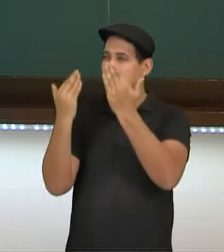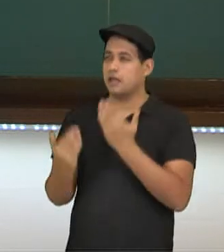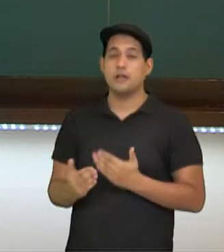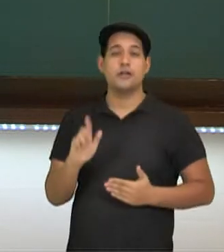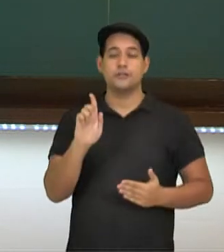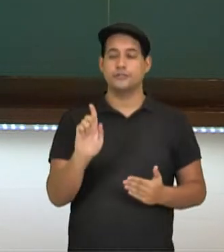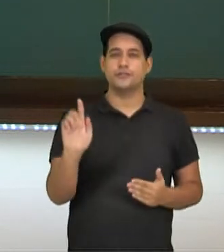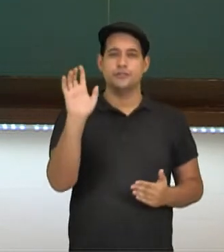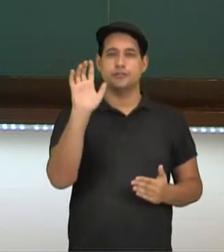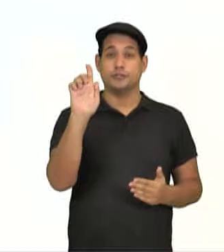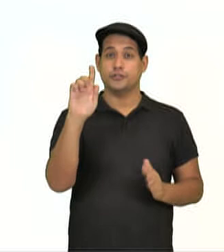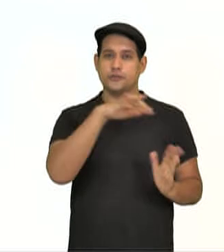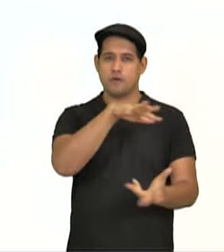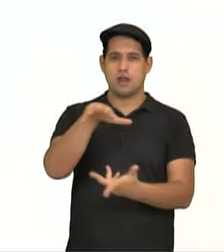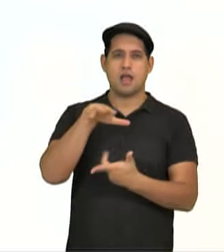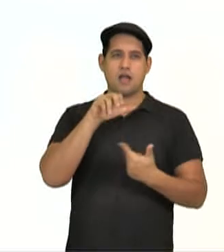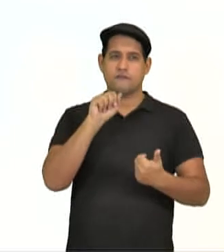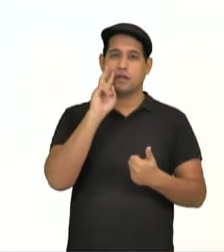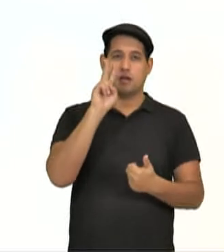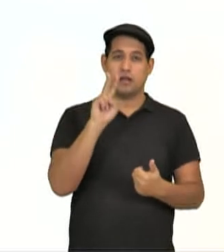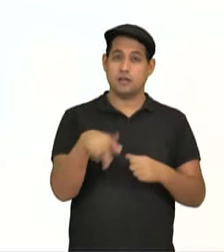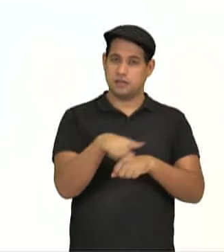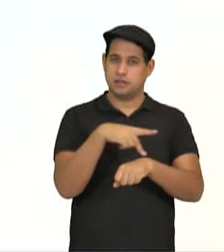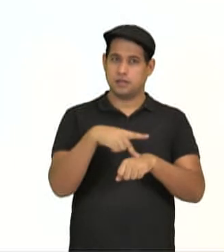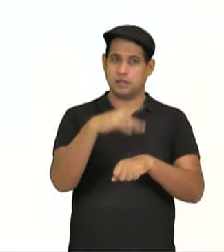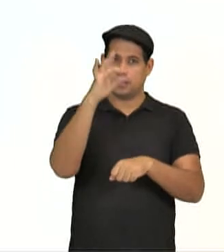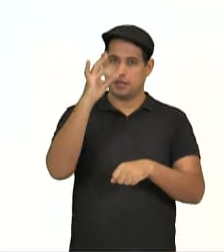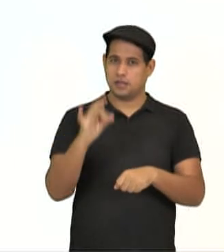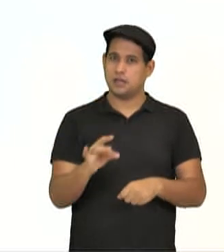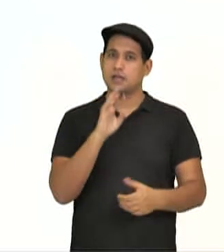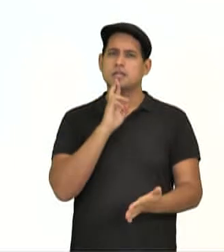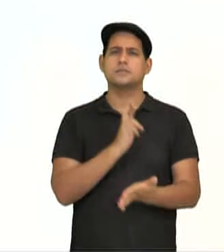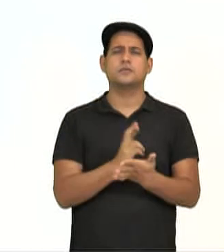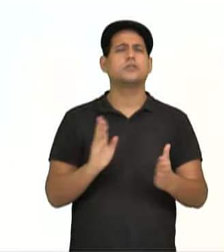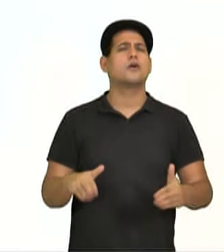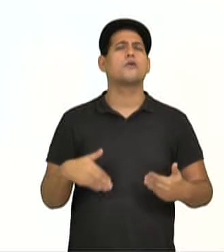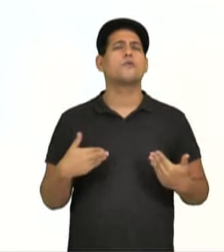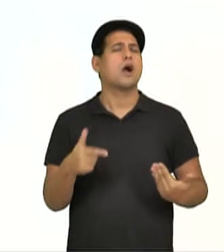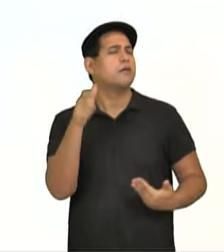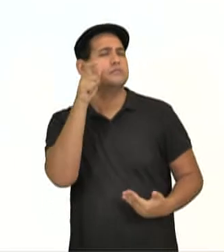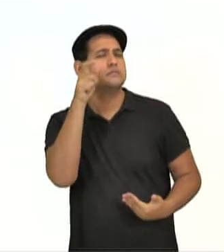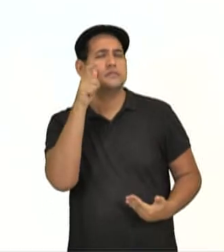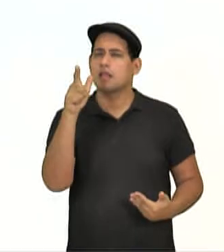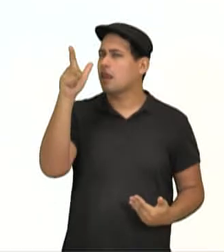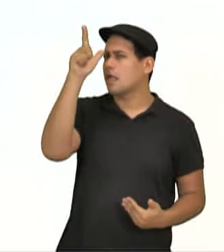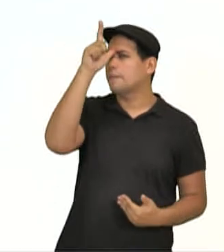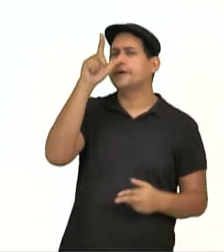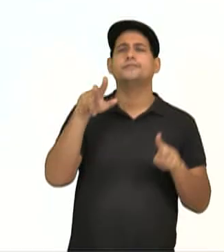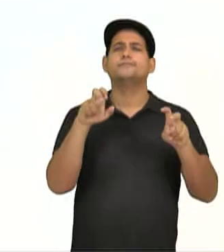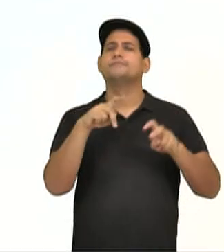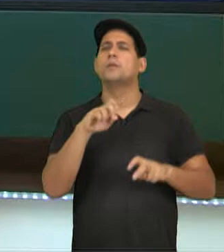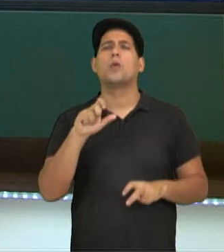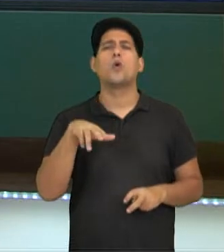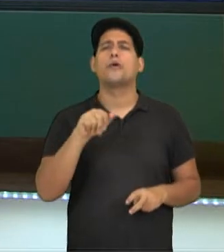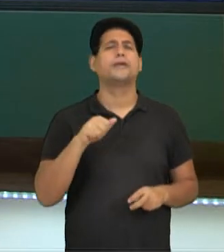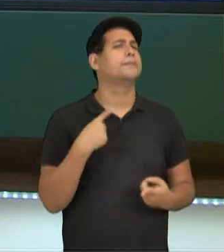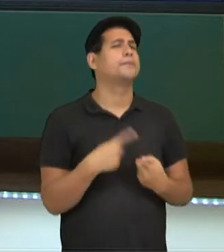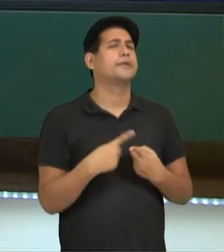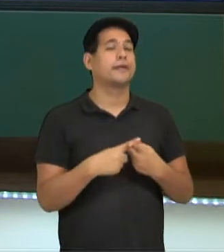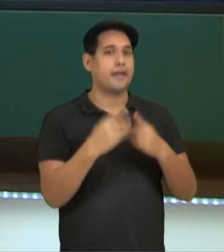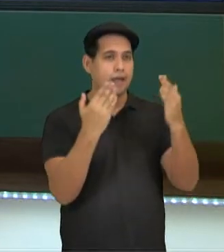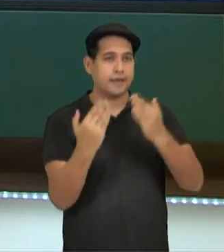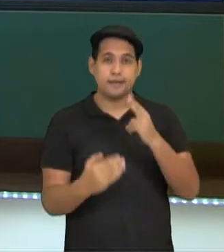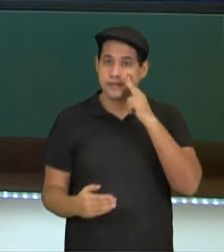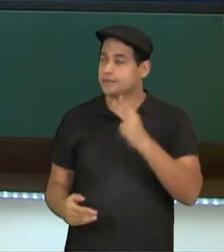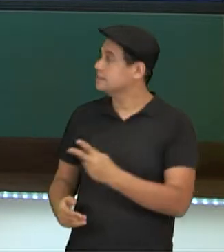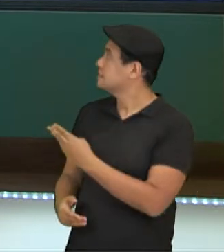da Alemanha, da Polônia e da União Soviética e responda: qual o interesse da Alemanha sobre a Polônia? Então dê uma analisadinha